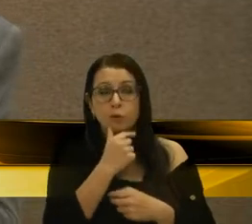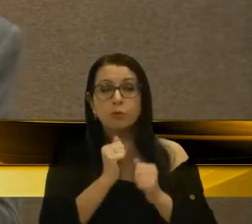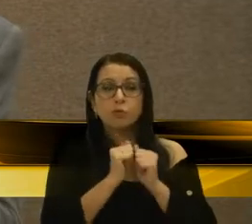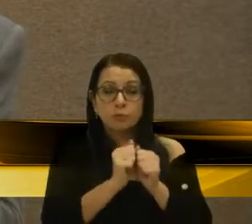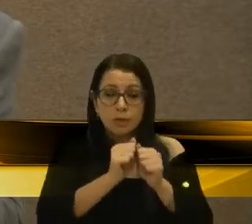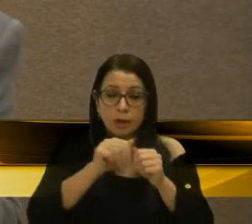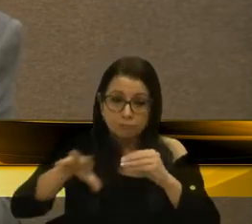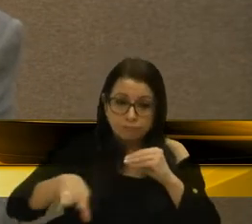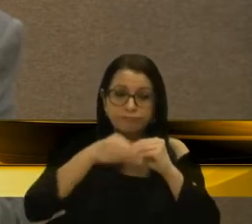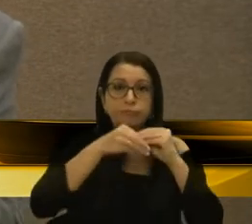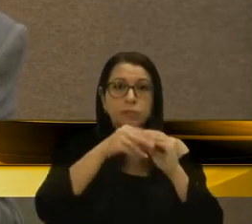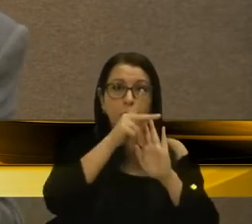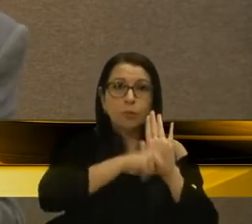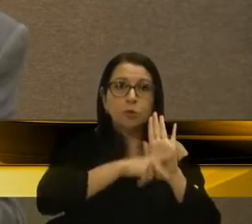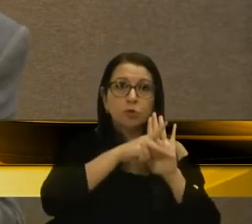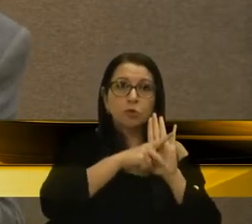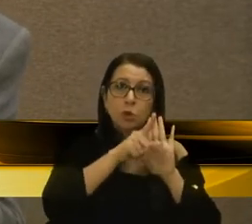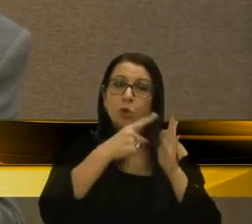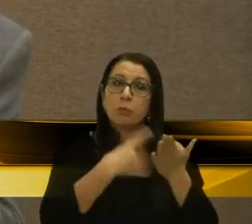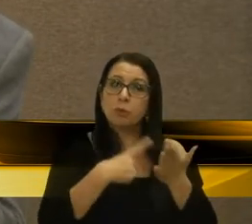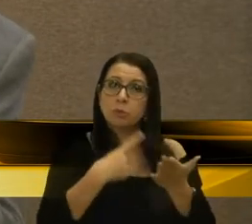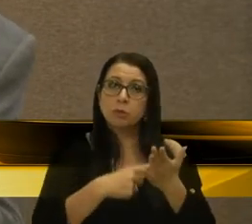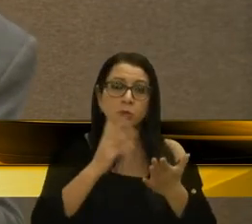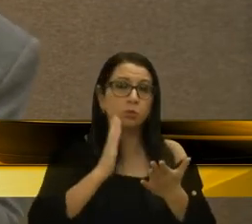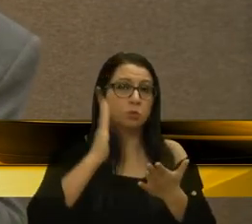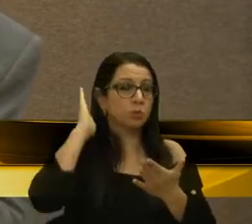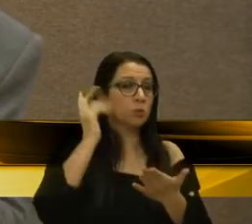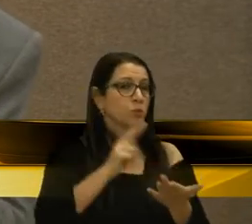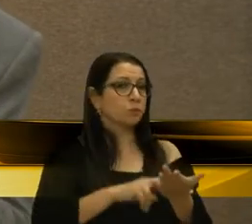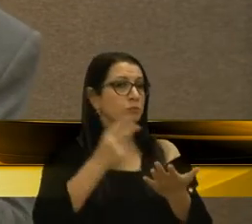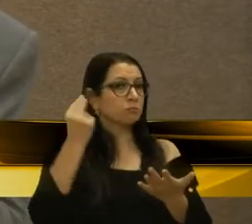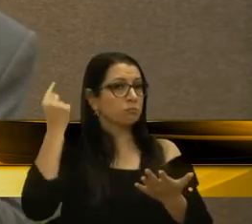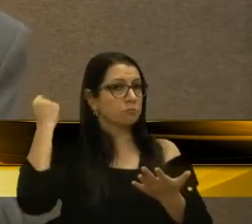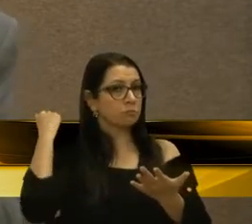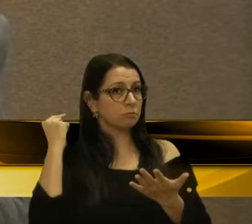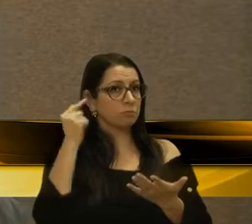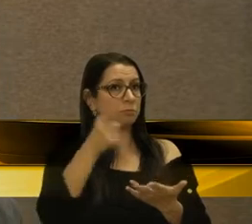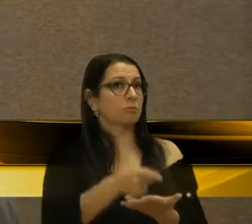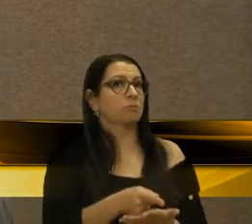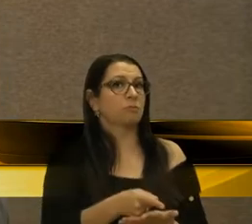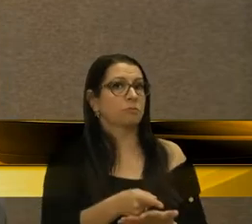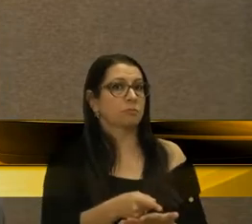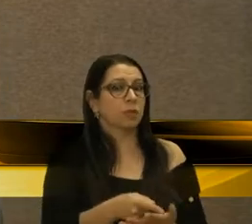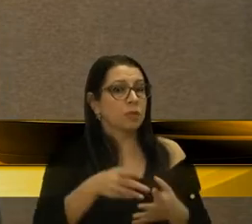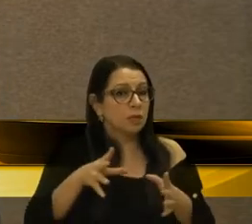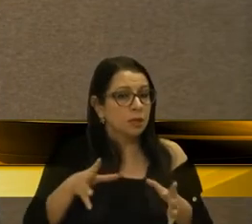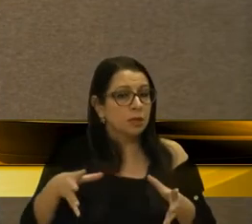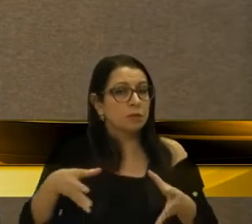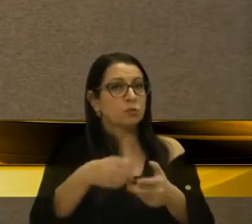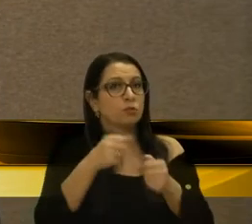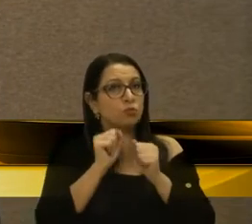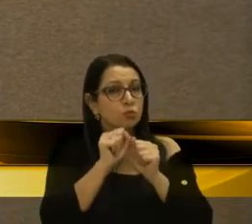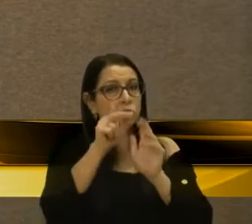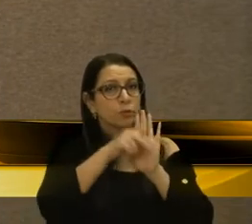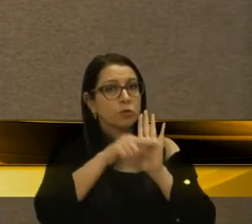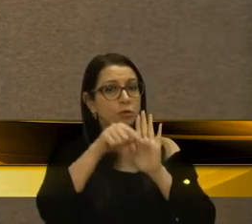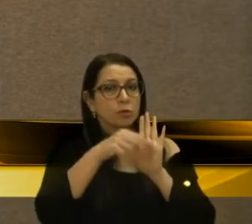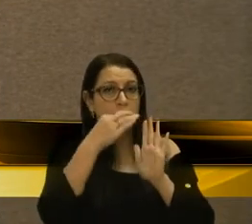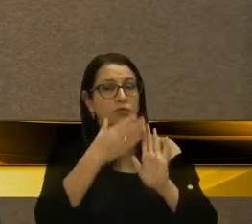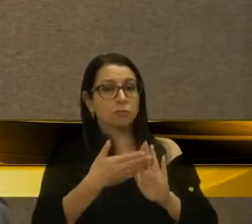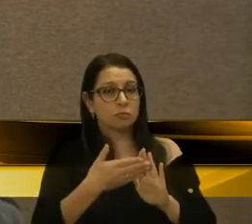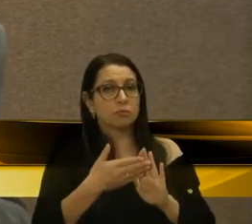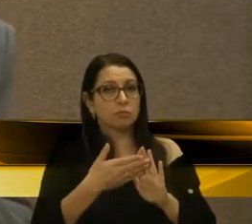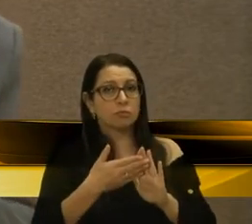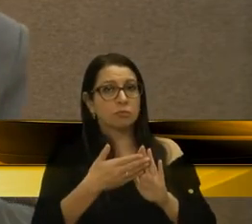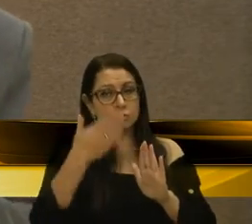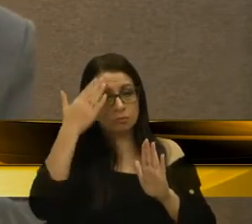projeto, que inclusive é um compromisso que o prefeito Guerra assumiu lá atrás, de que adotaria esse projeto aqui em Caxias do Sul.